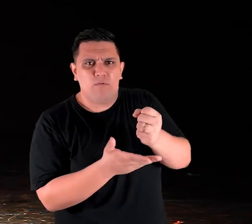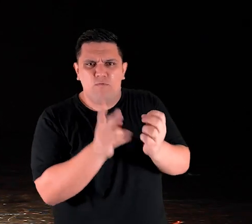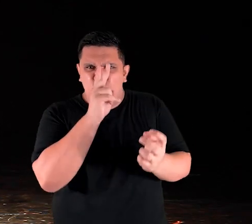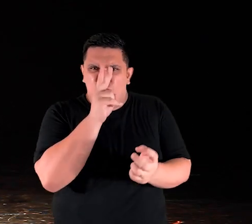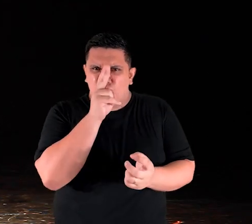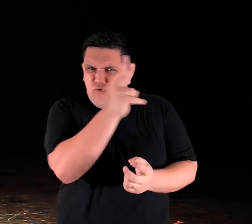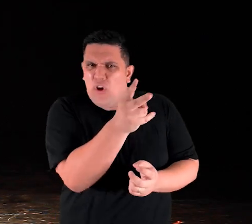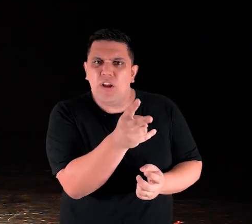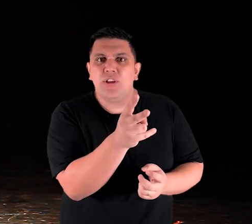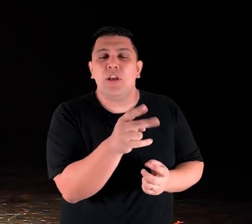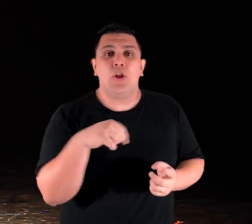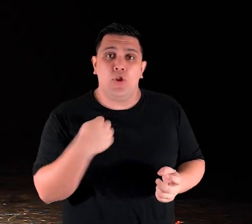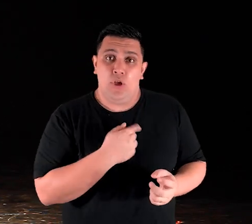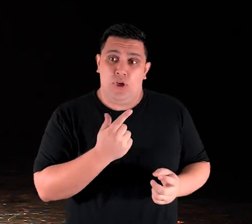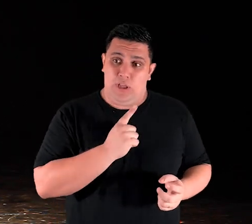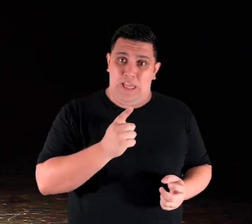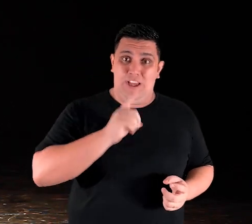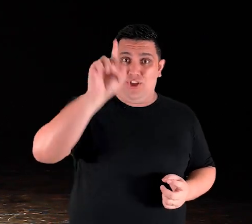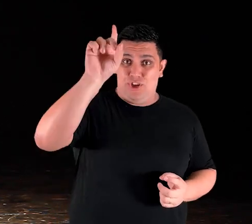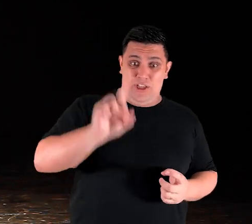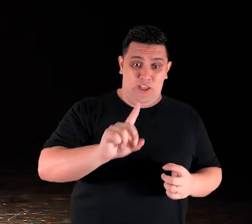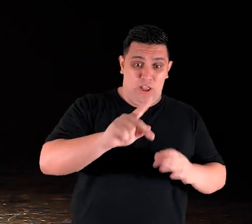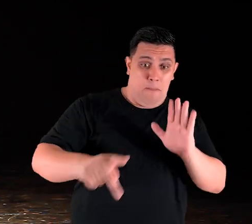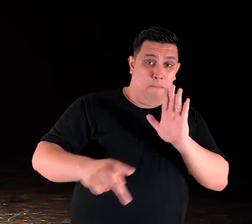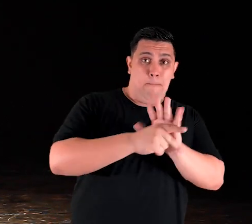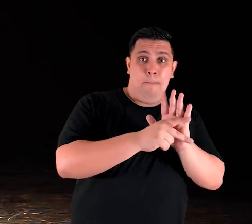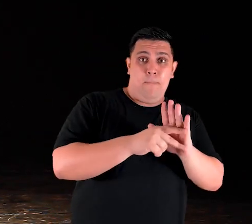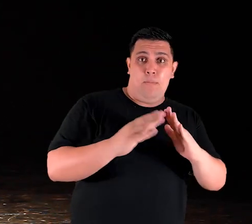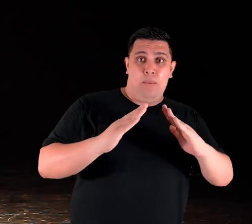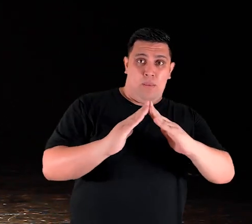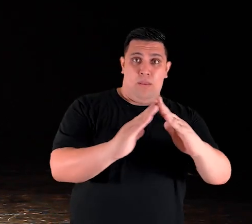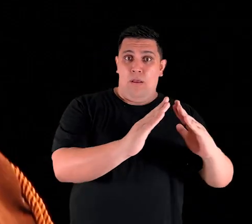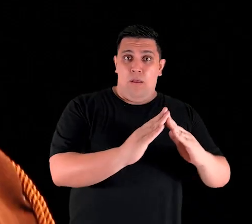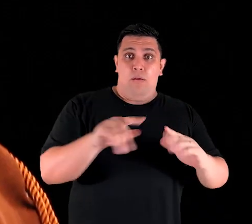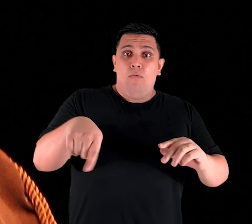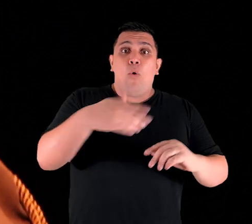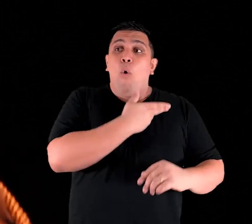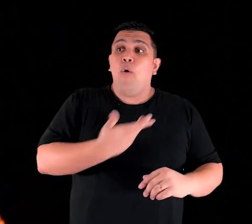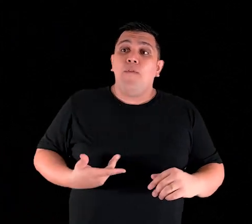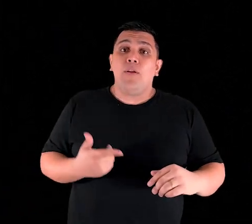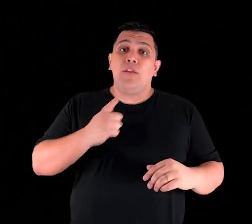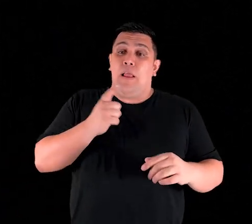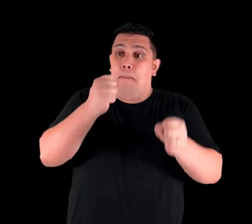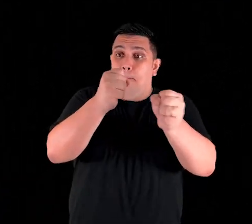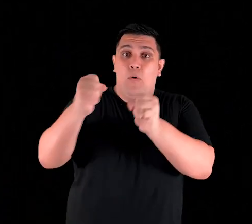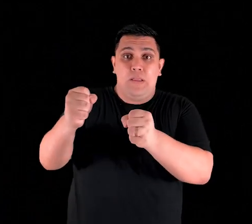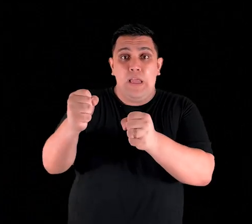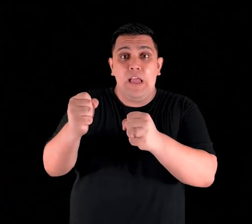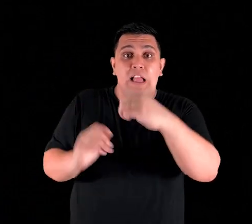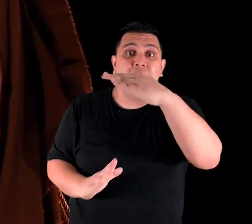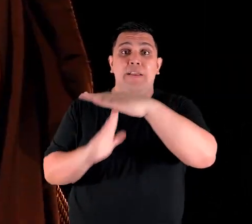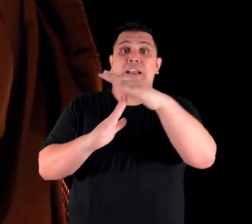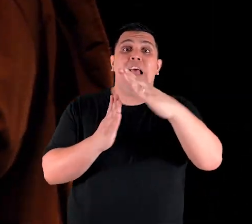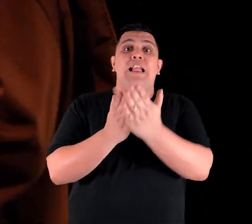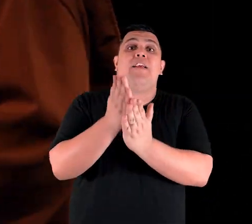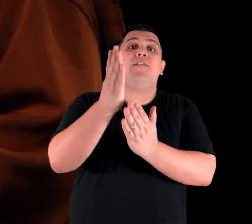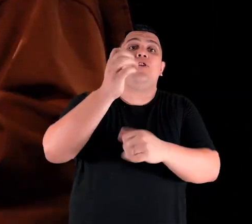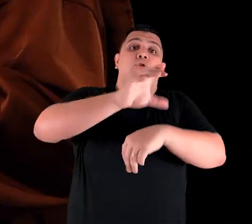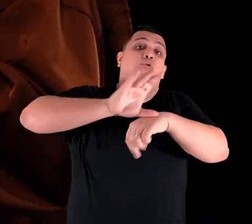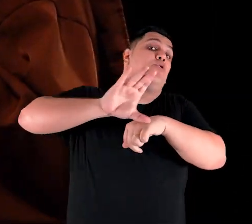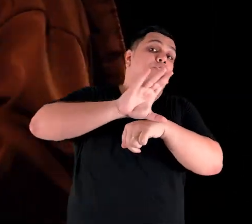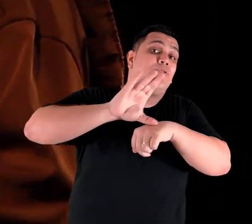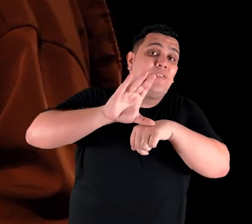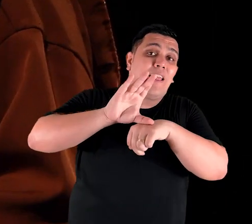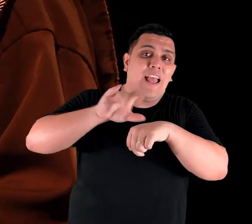o direito à propriedade e um governo limitado aos seus poderes, através de uma Constituição. E graças